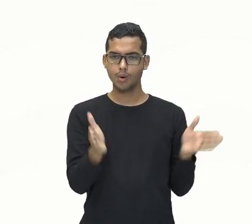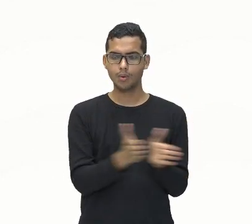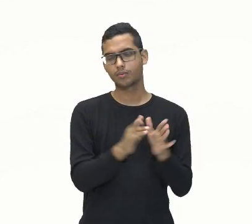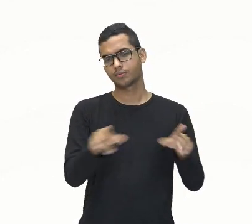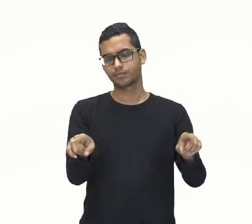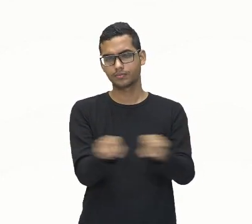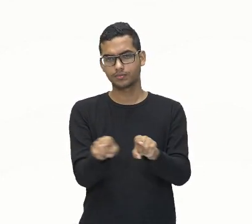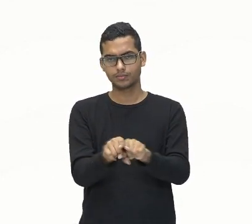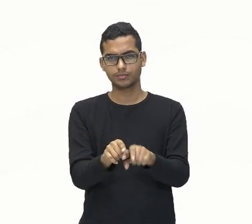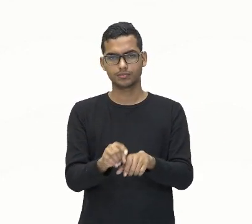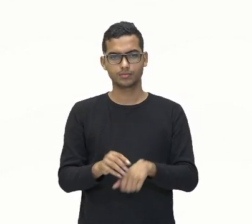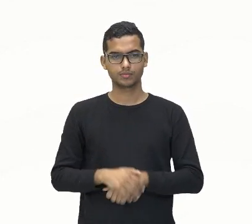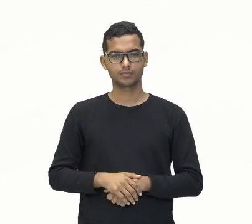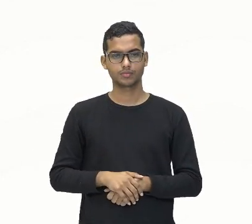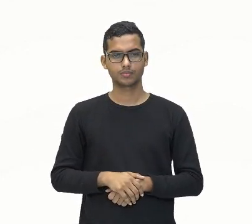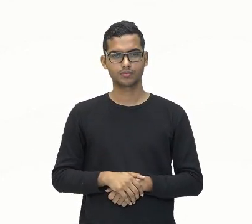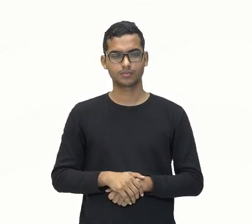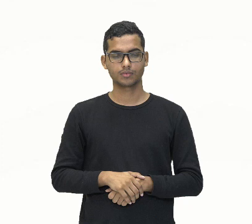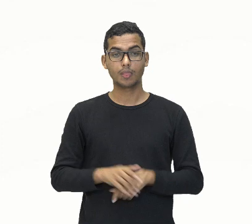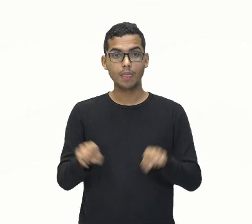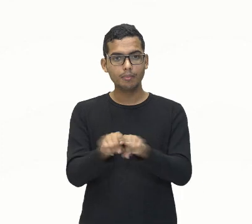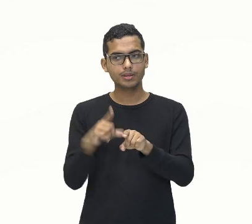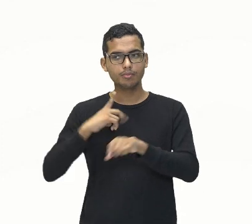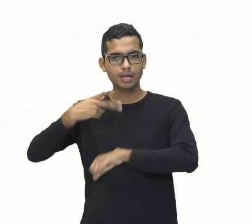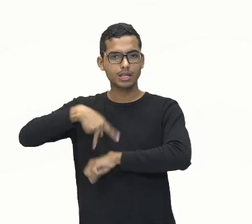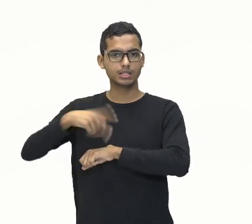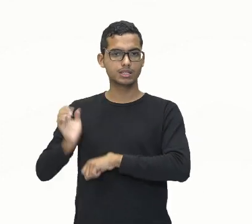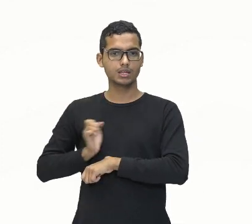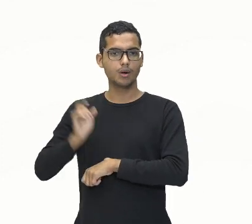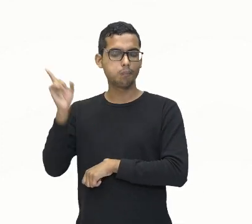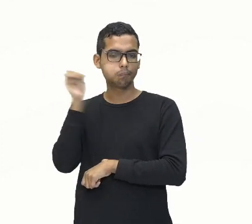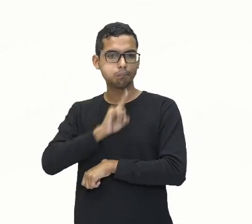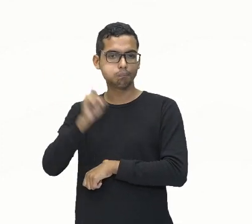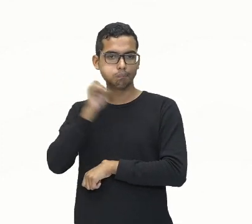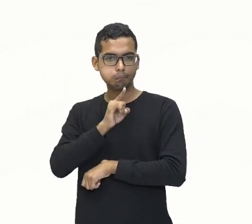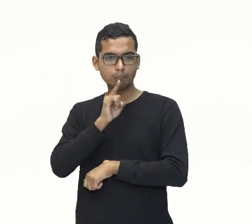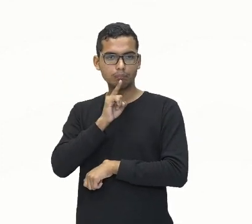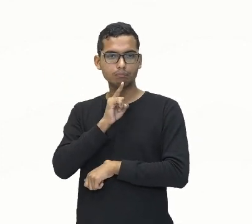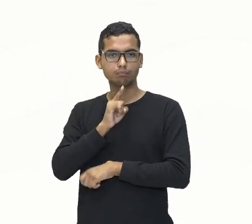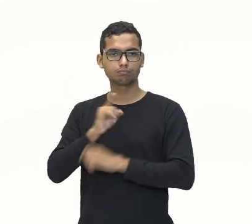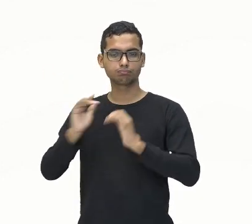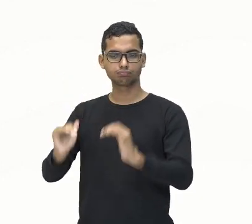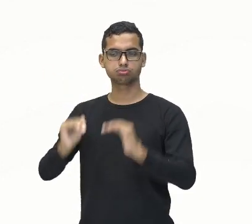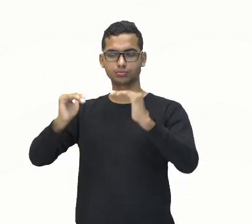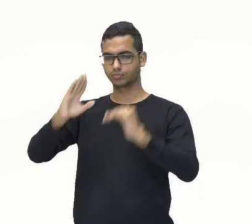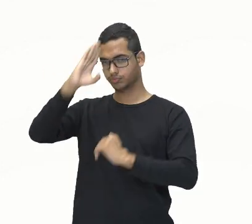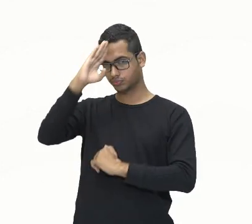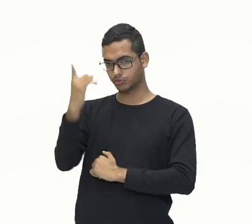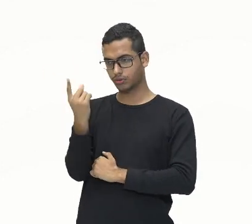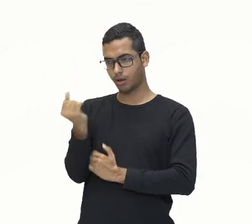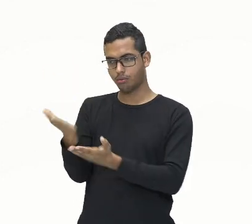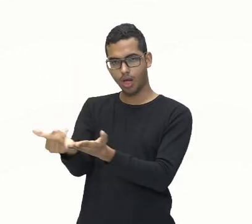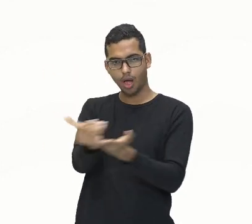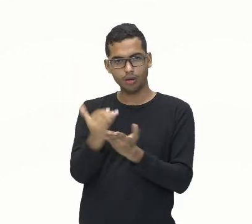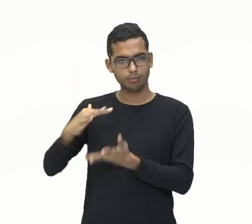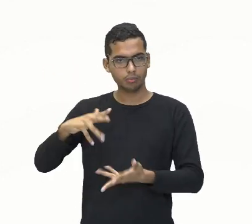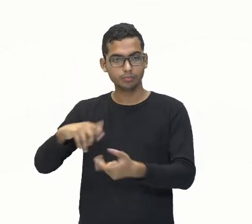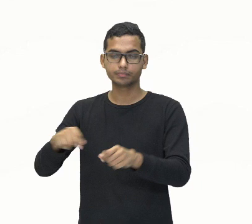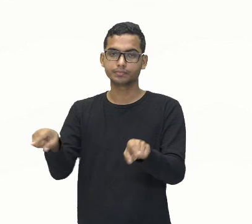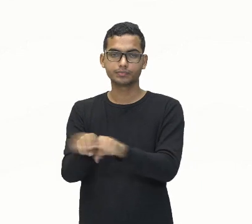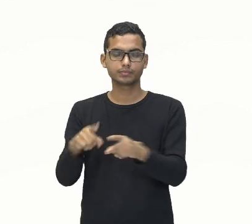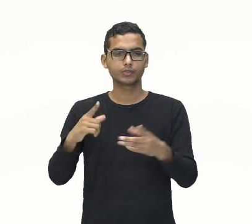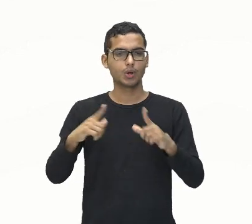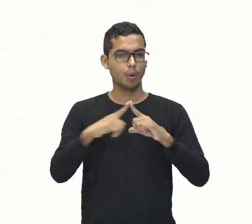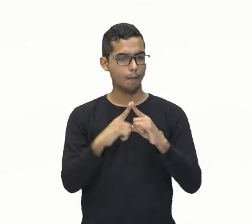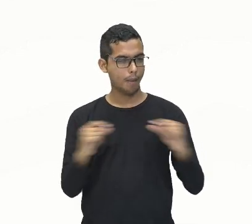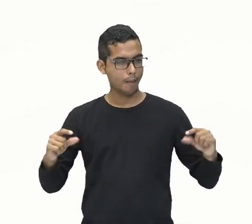abastados. Nós temos os Estados Unidos da América, que é o maior de todos os PIBs do planeta. Temos o